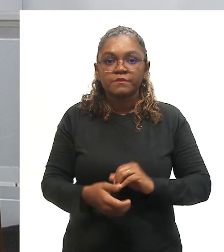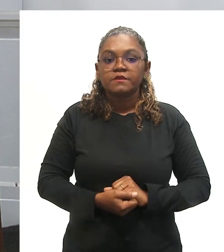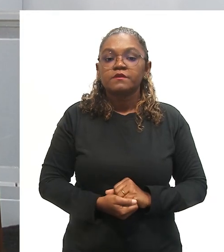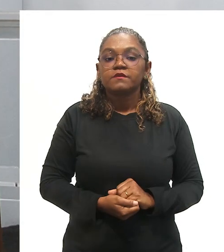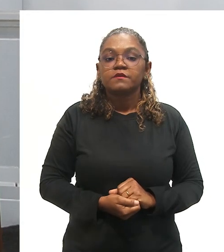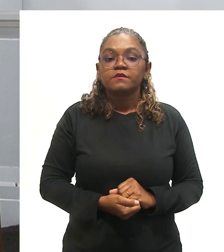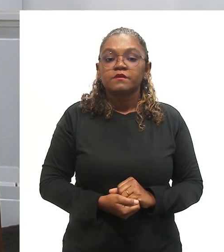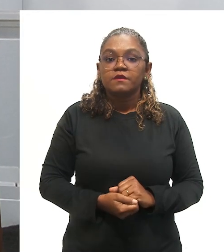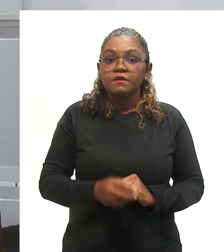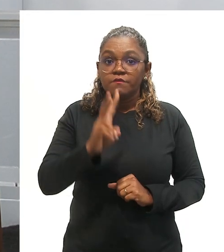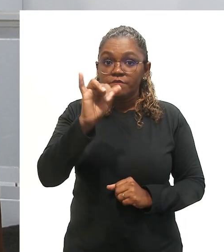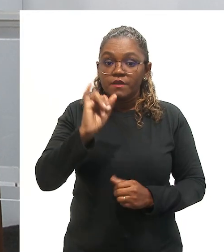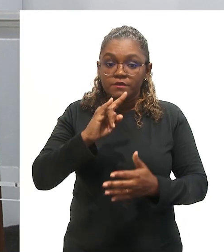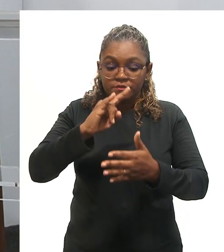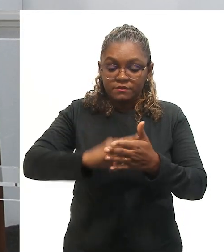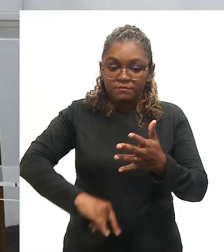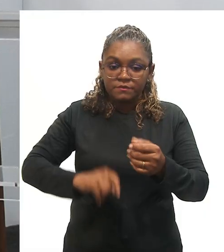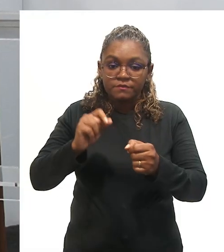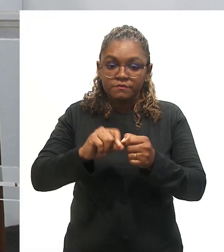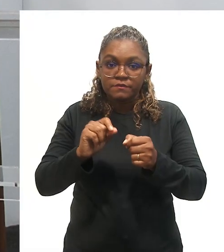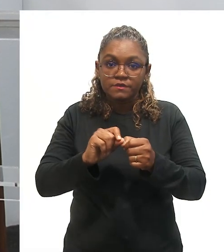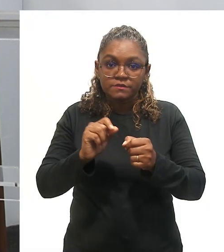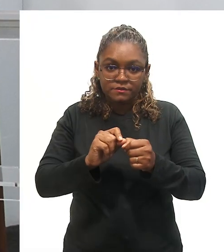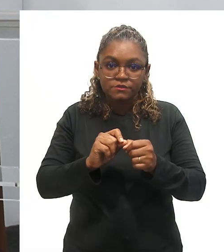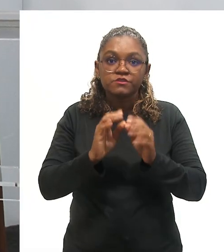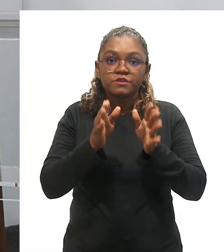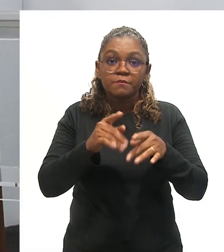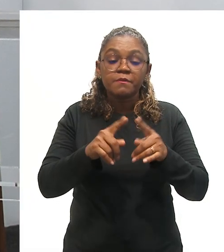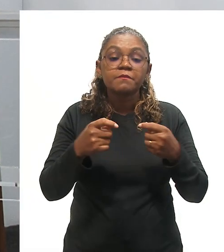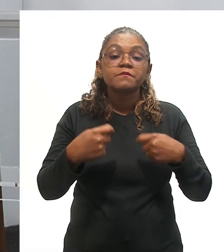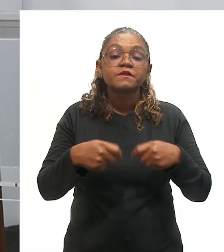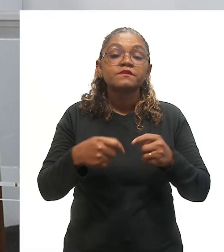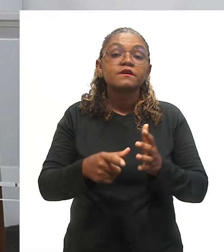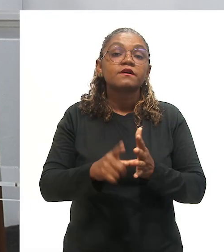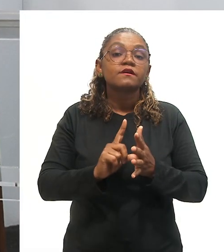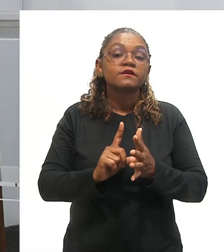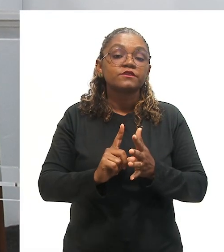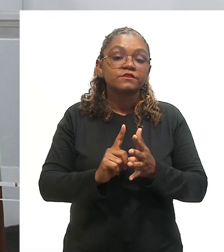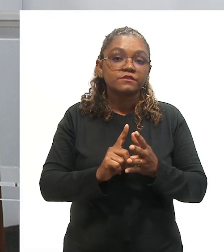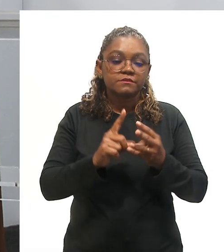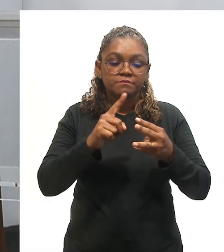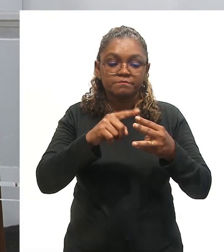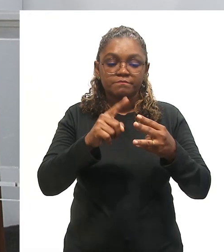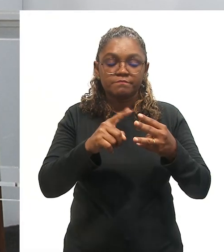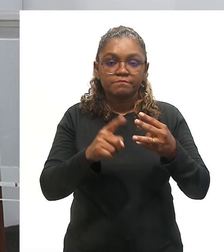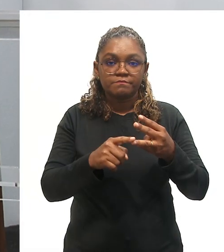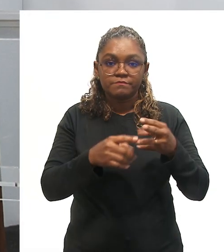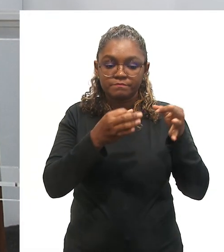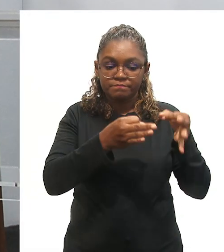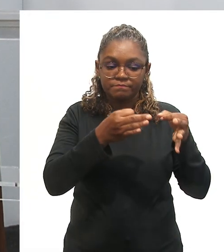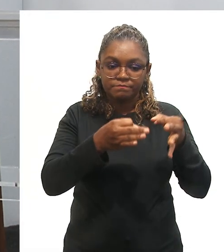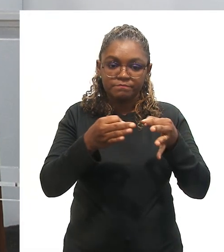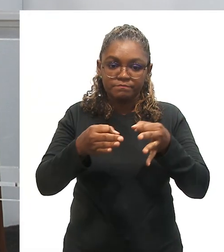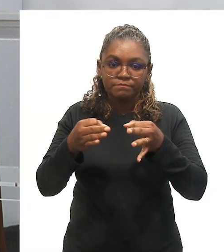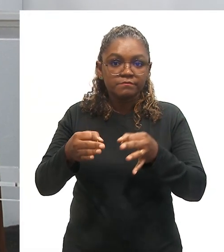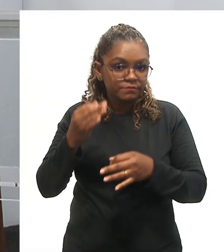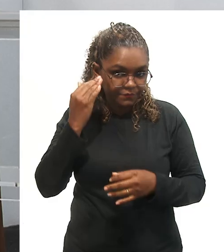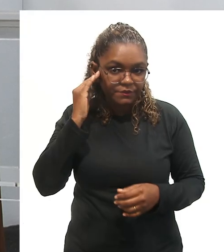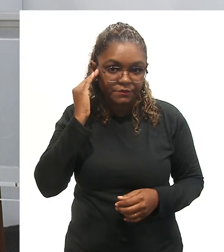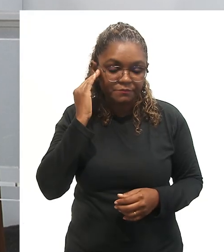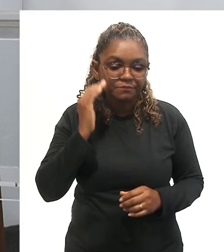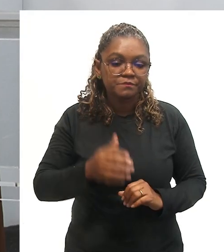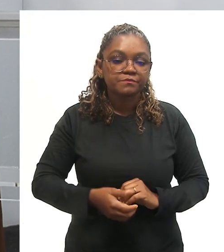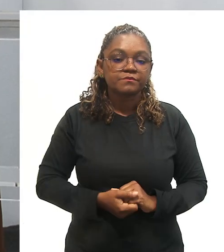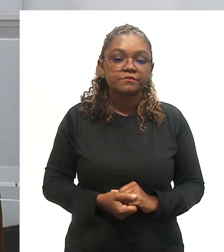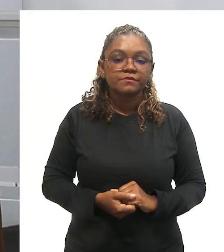documento que está pronto para pagar, depois de realizado, isso trazendo por analogia o nosso caminhão, certo? Porque